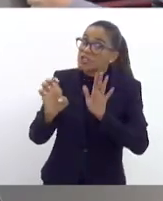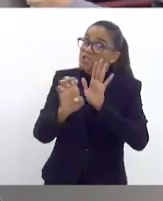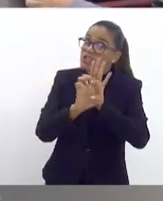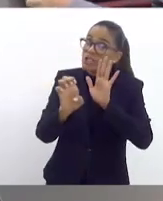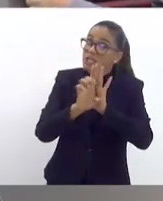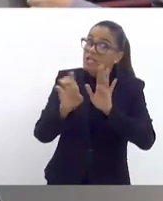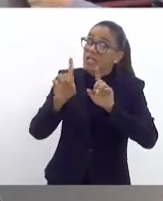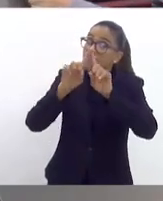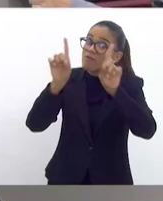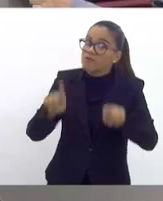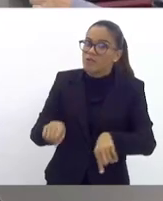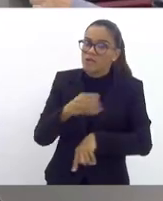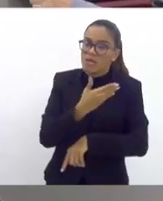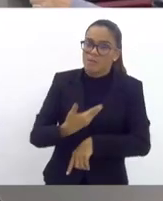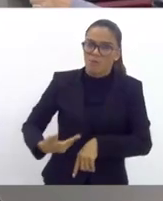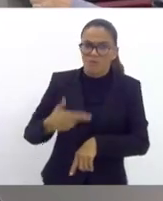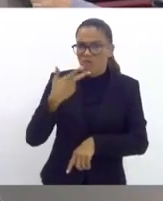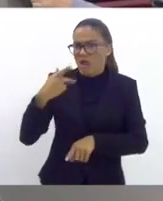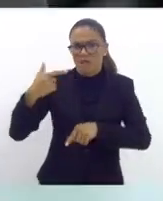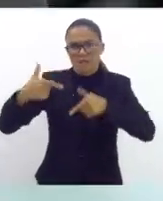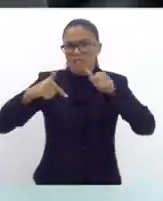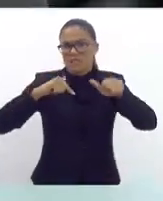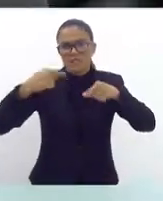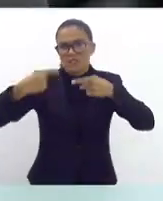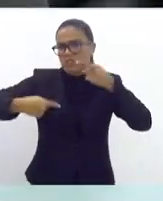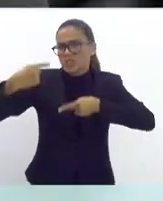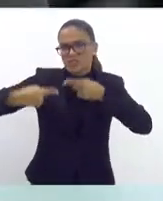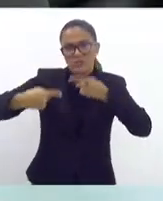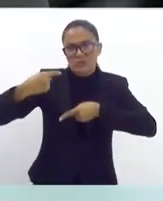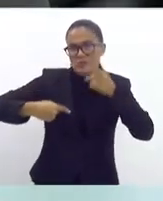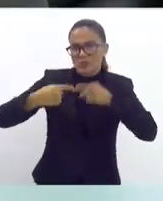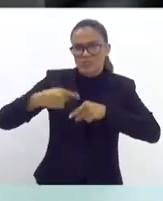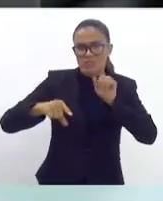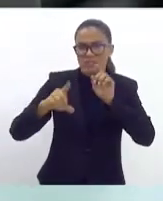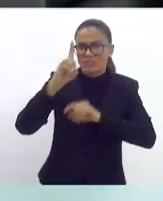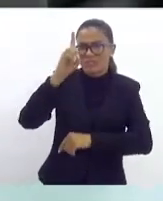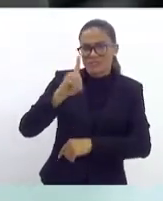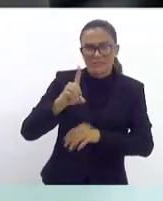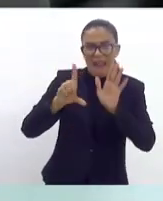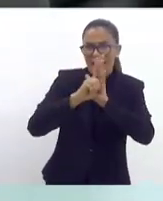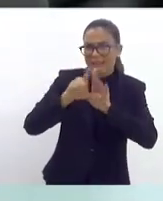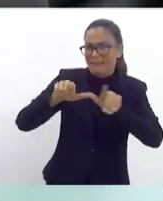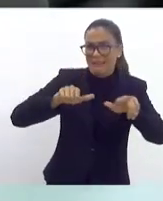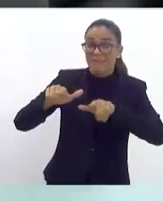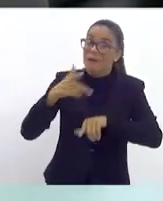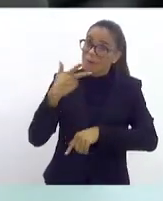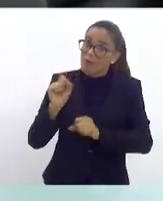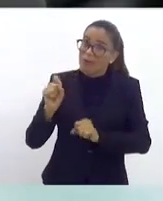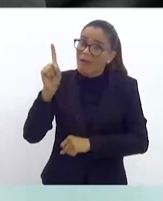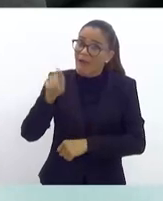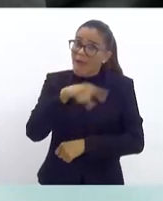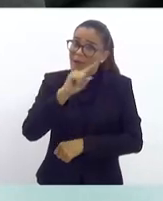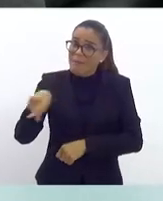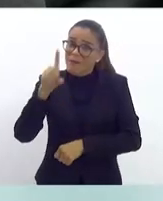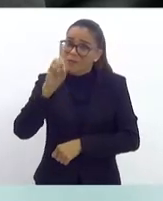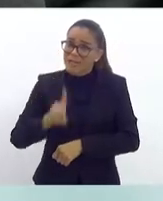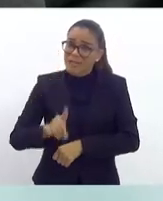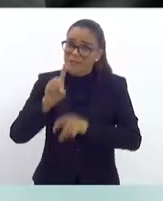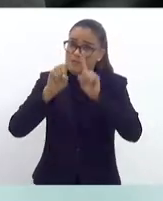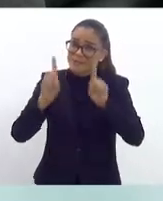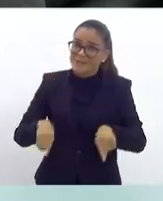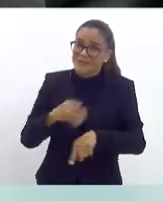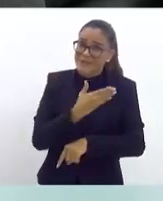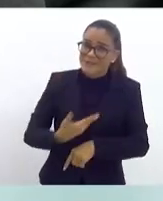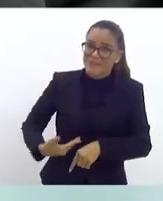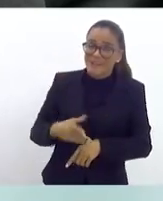do funcionário por lei trabalhista não tô nem discutindo Porque nós não podemos acabar com os direitos do Servidor Público que o direito à desconexão é o direito